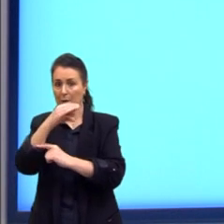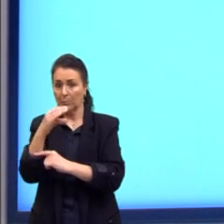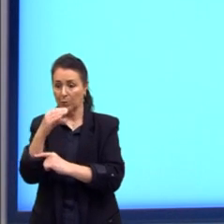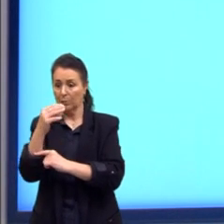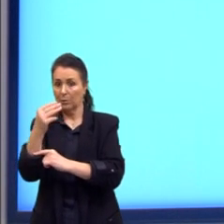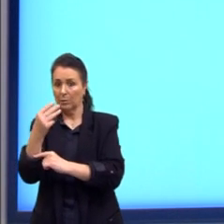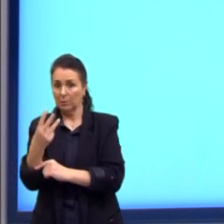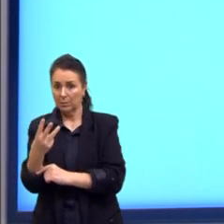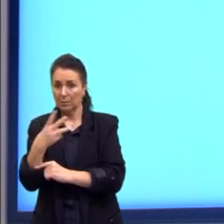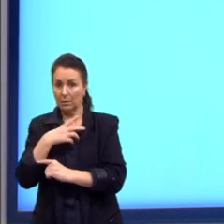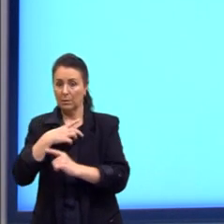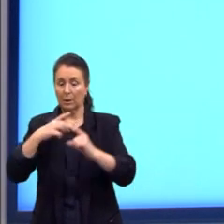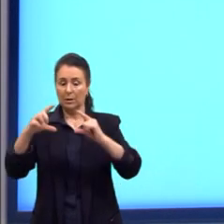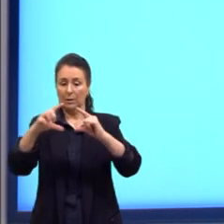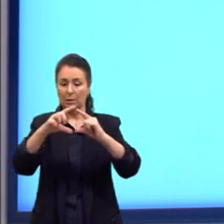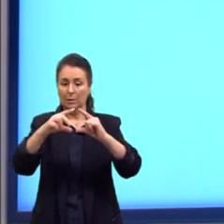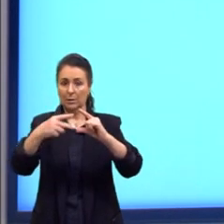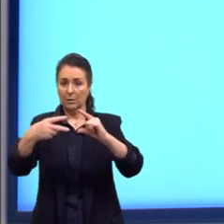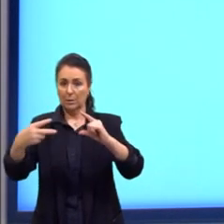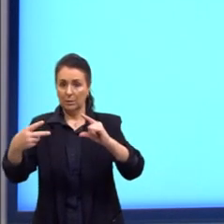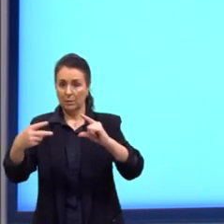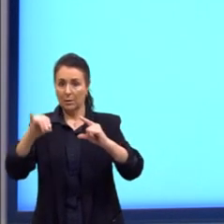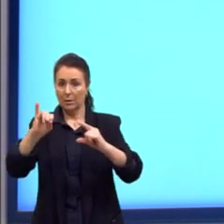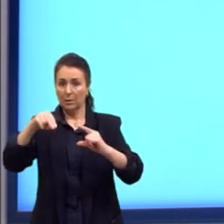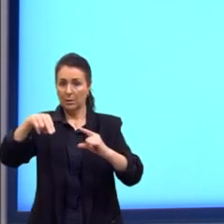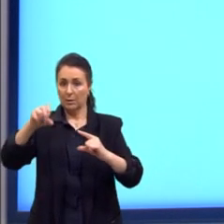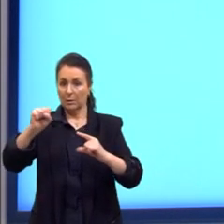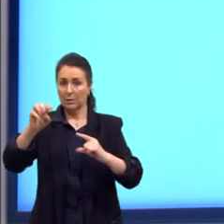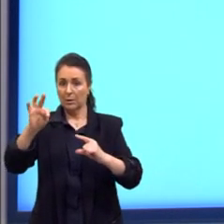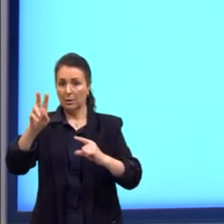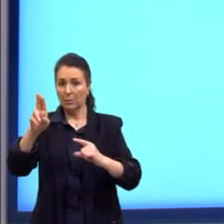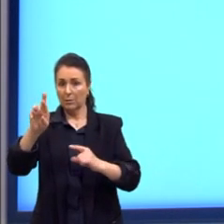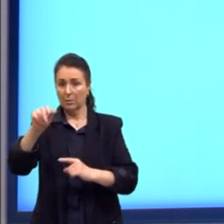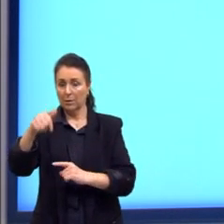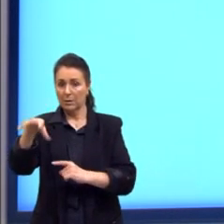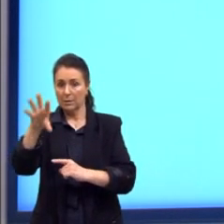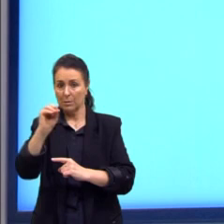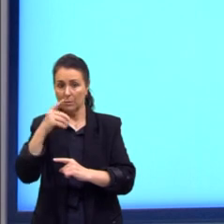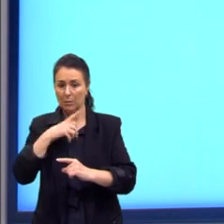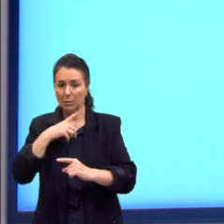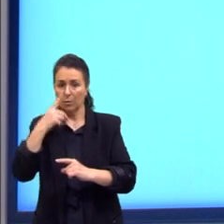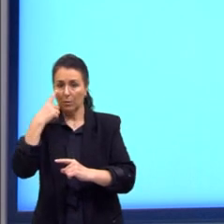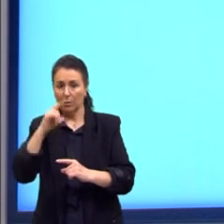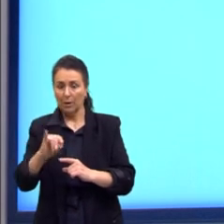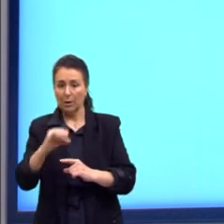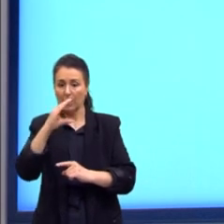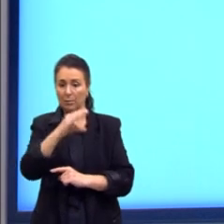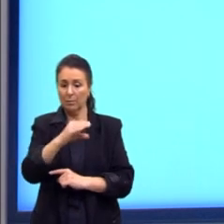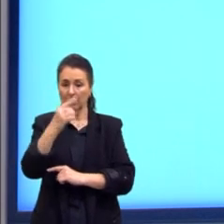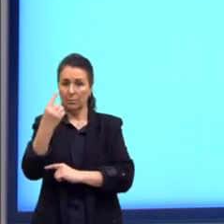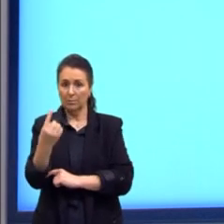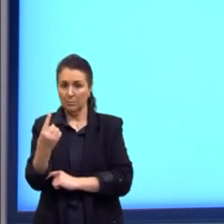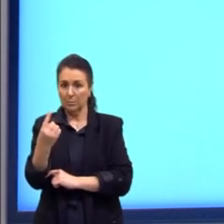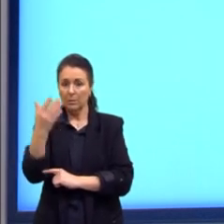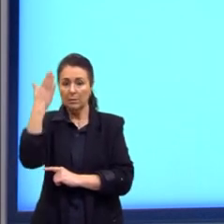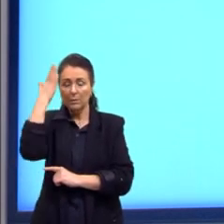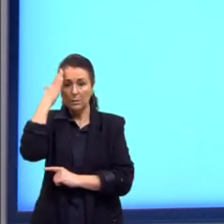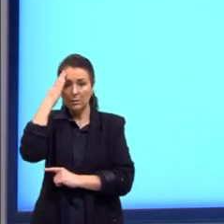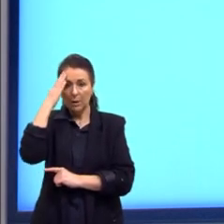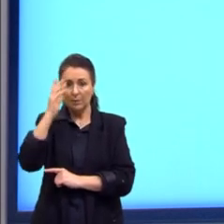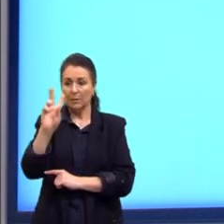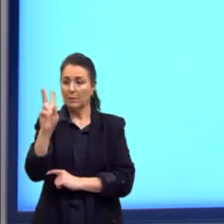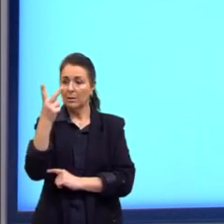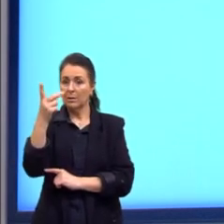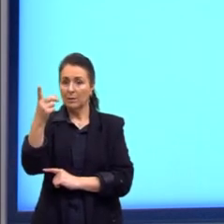13 eu tenho a minha em saturação que eu em paz sem um o presente cartão carbono mas a gente sabe que a